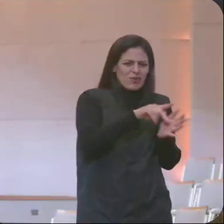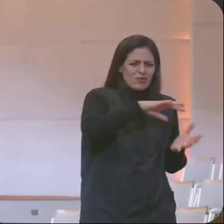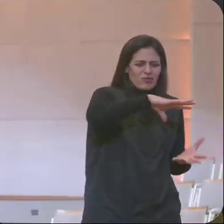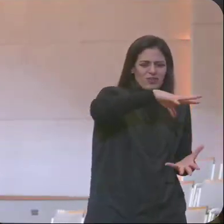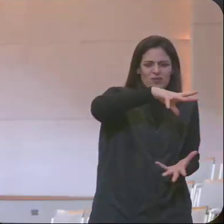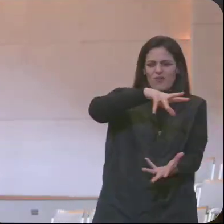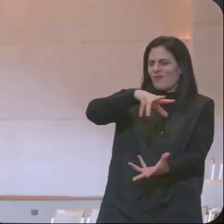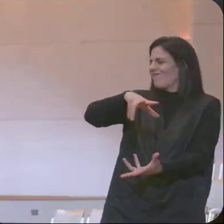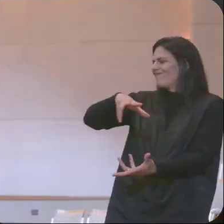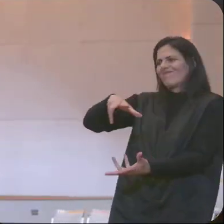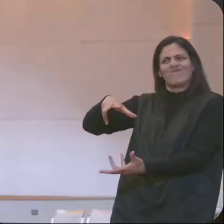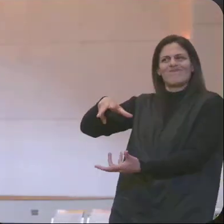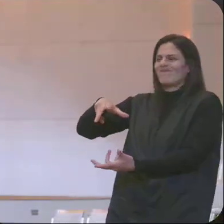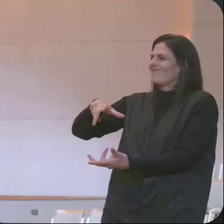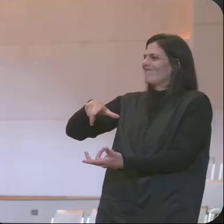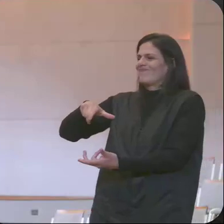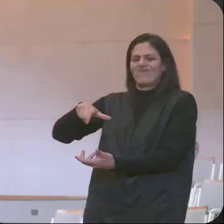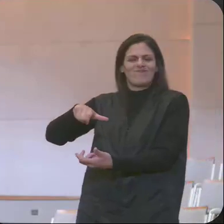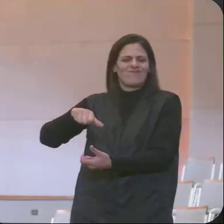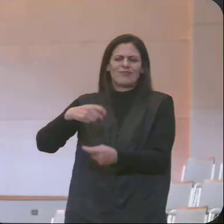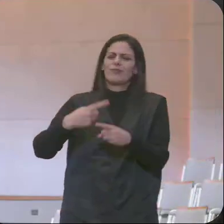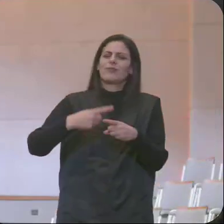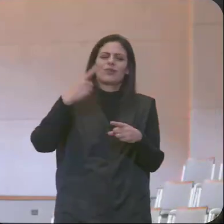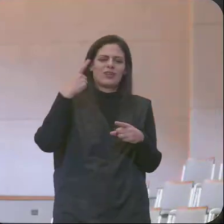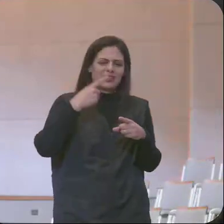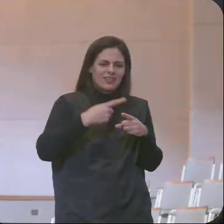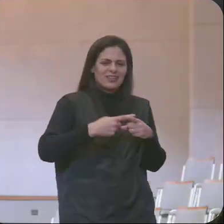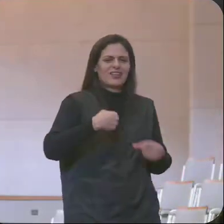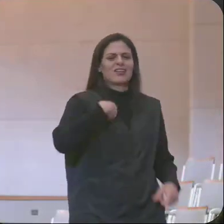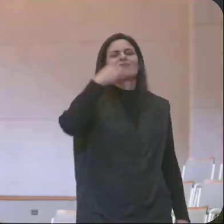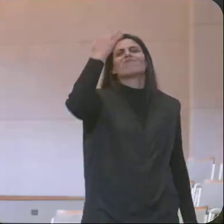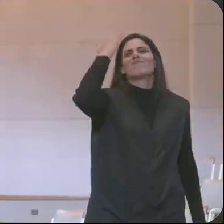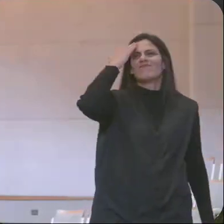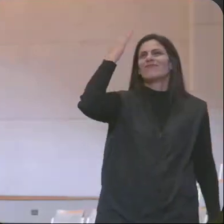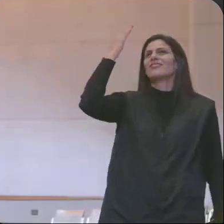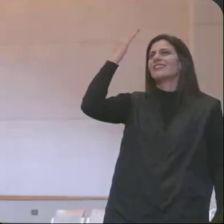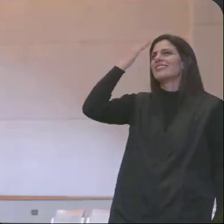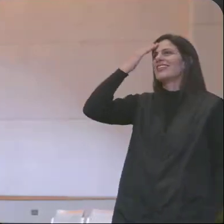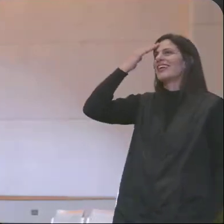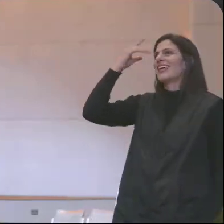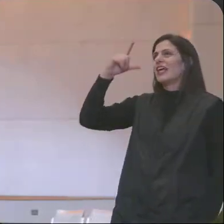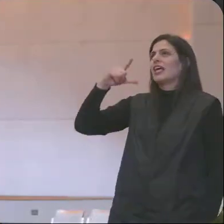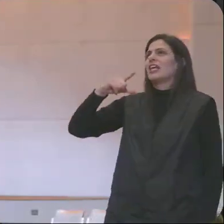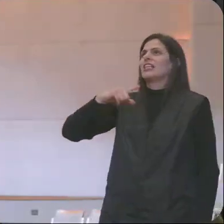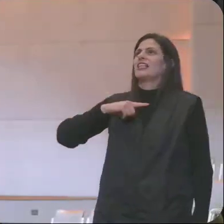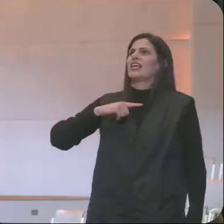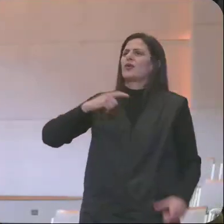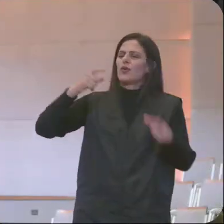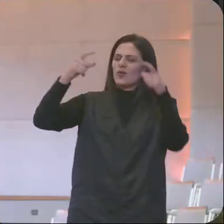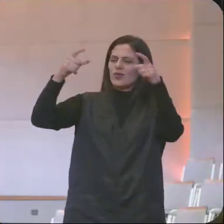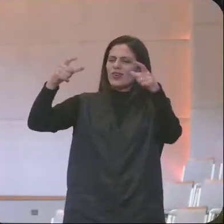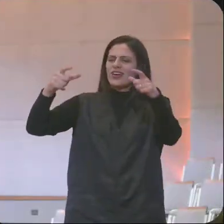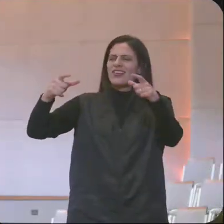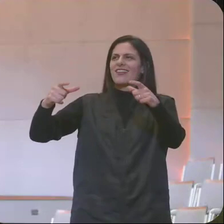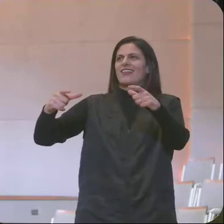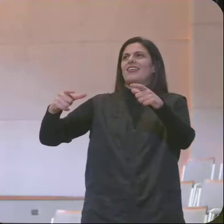coisas daqui, pois eu sei há um lugar que